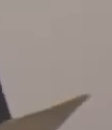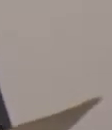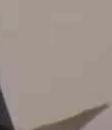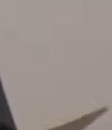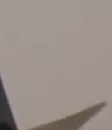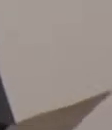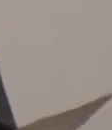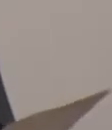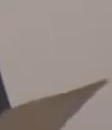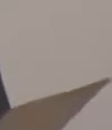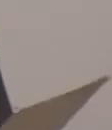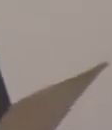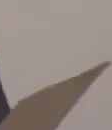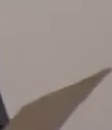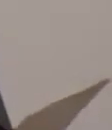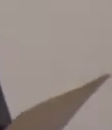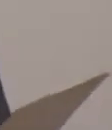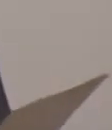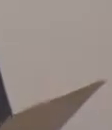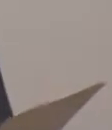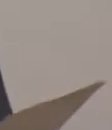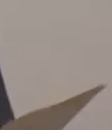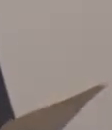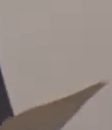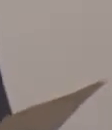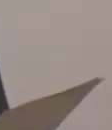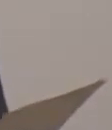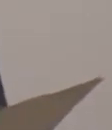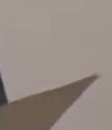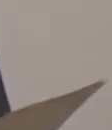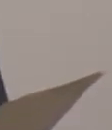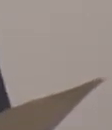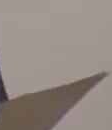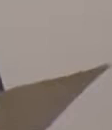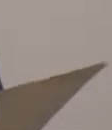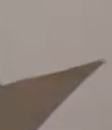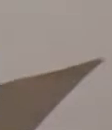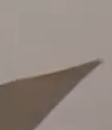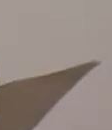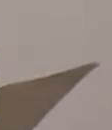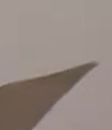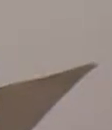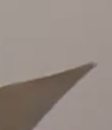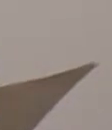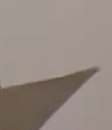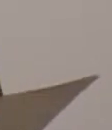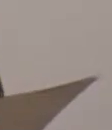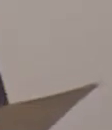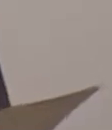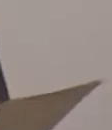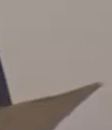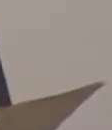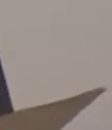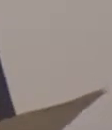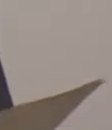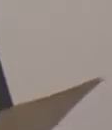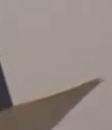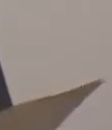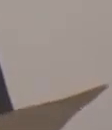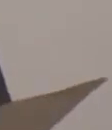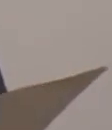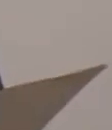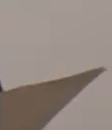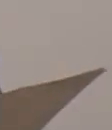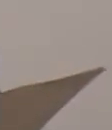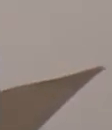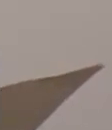até pode ser a minha pessoa, como pode ser outro vereador, mas que estivesse também nesse grupo operacional, que é um grupo de trabalho, não é um